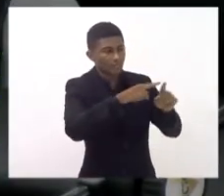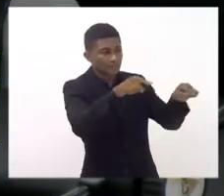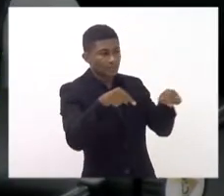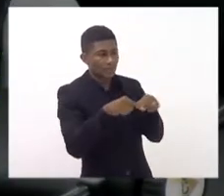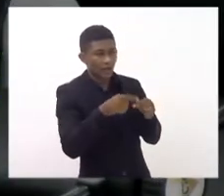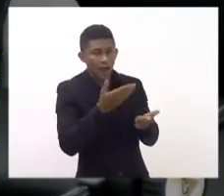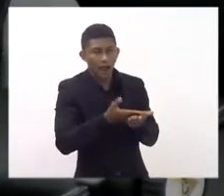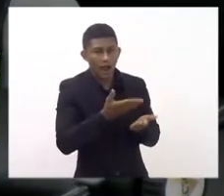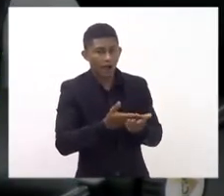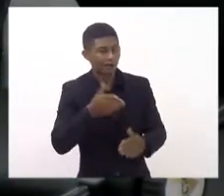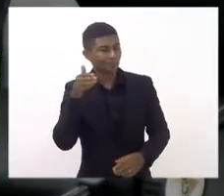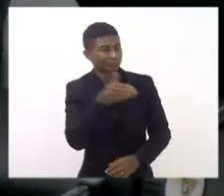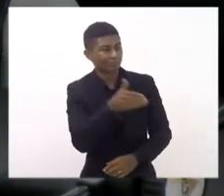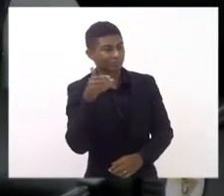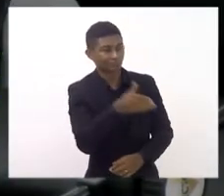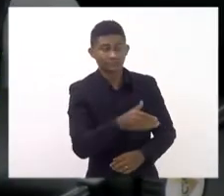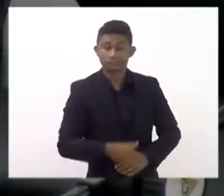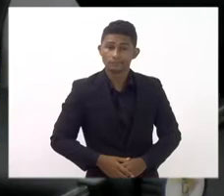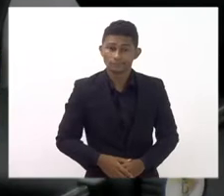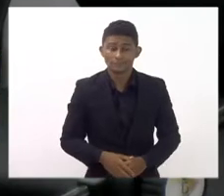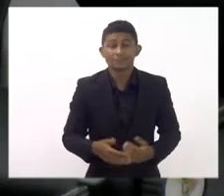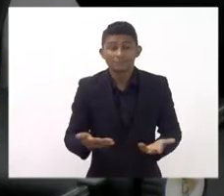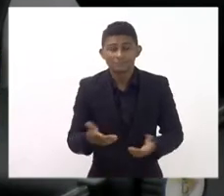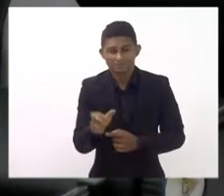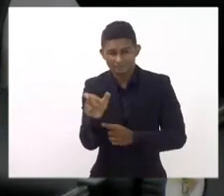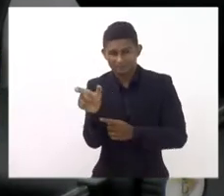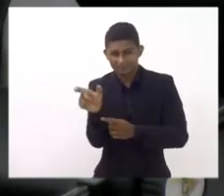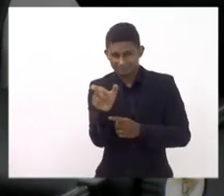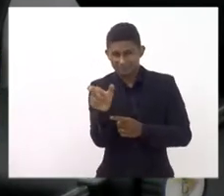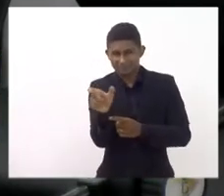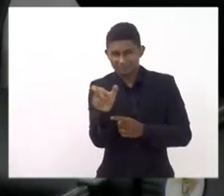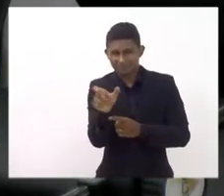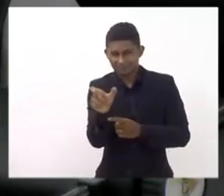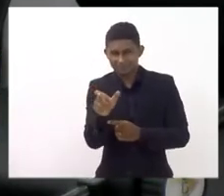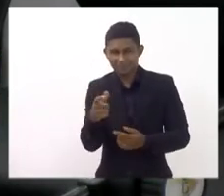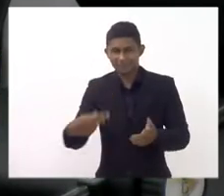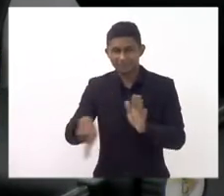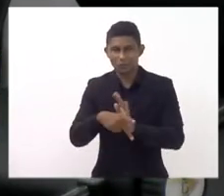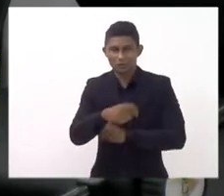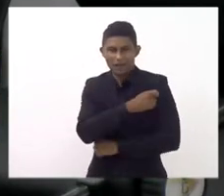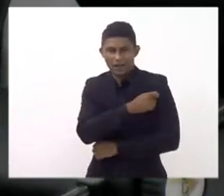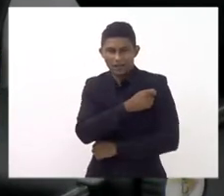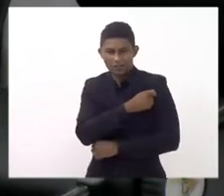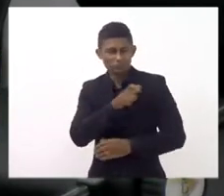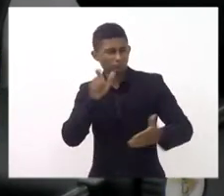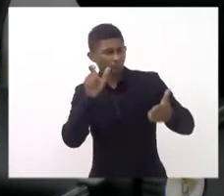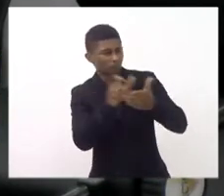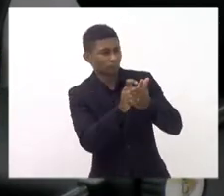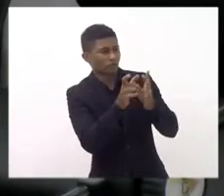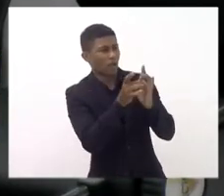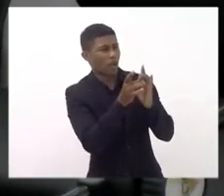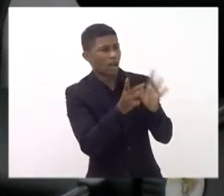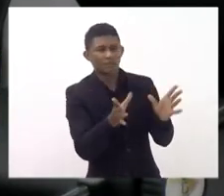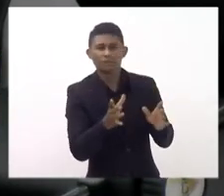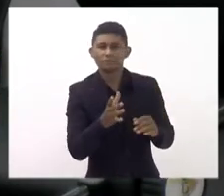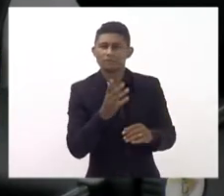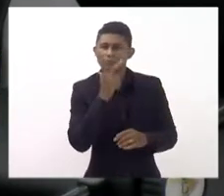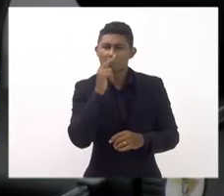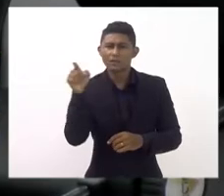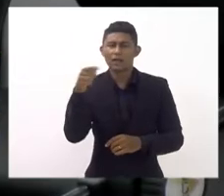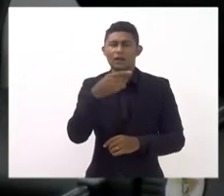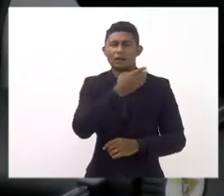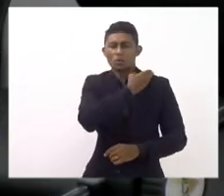Um passe estudantil pode não parecer nada para os governantes, mas para um estudante em vulnerabilidade